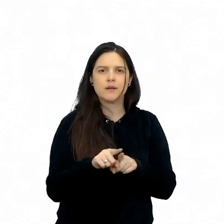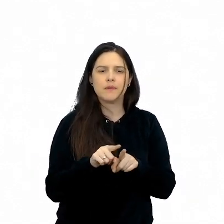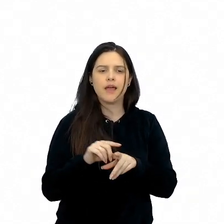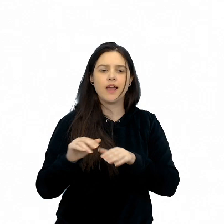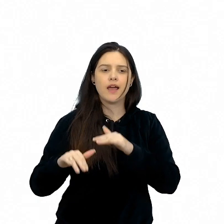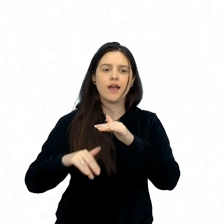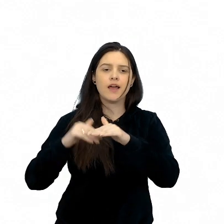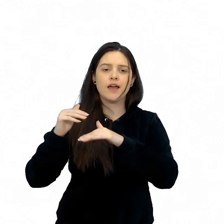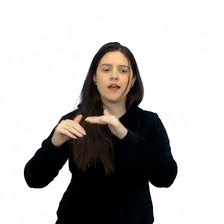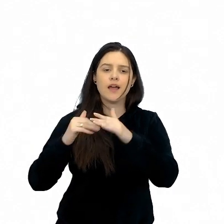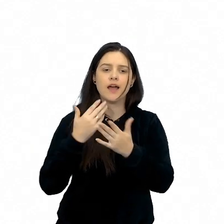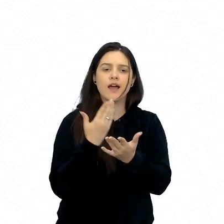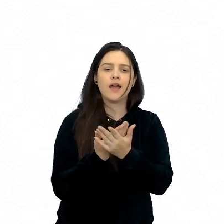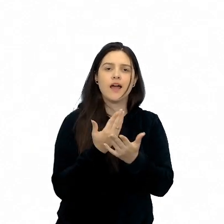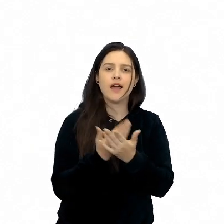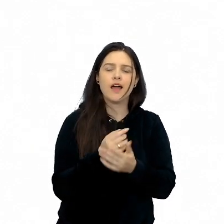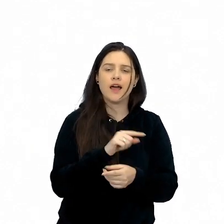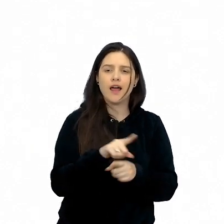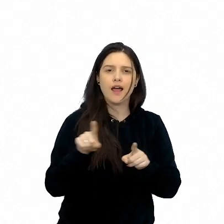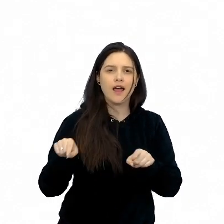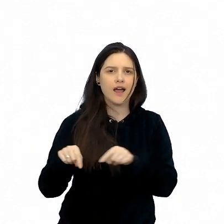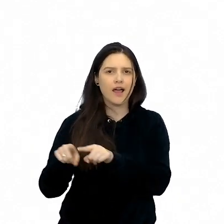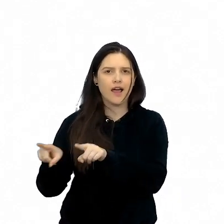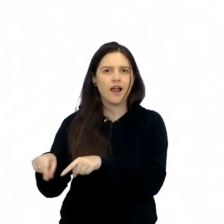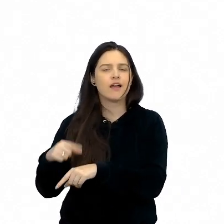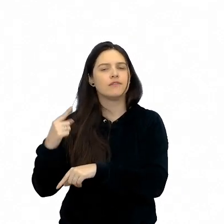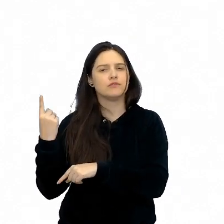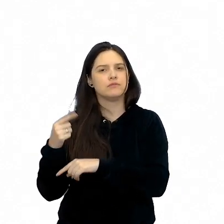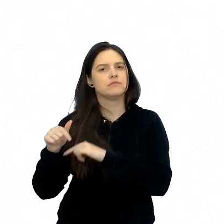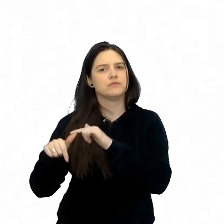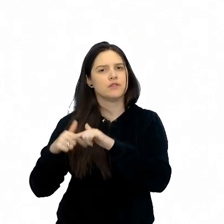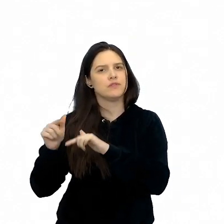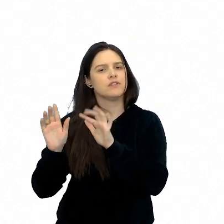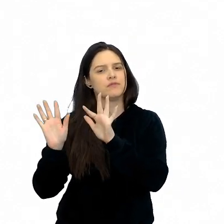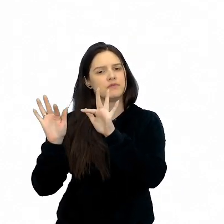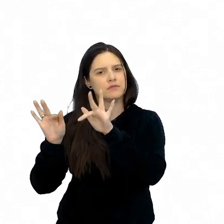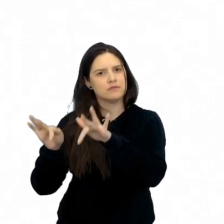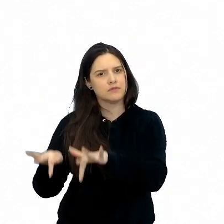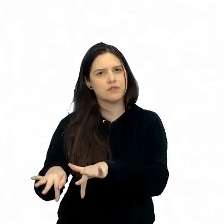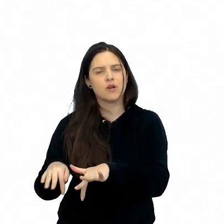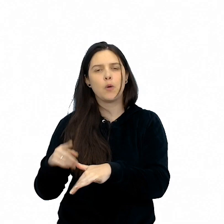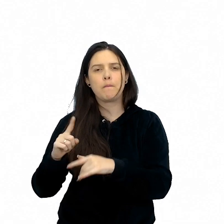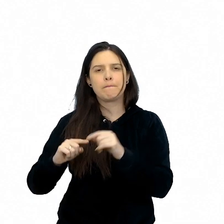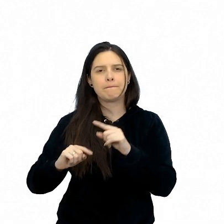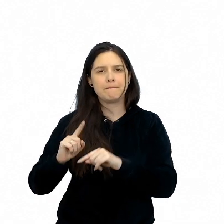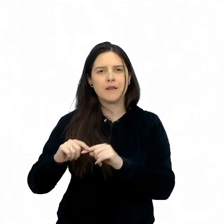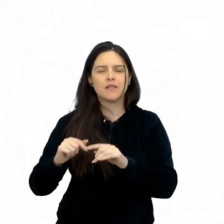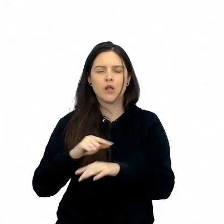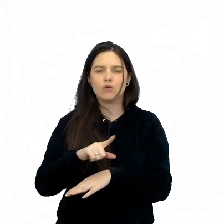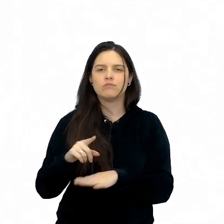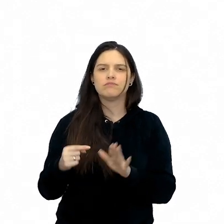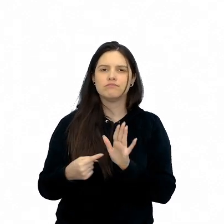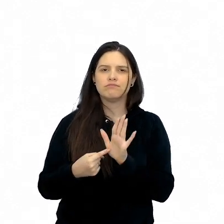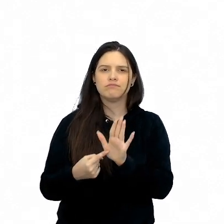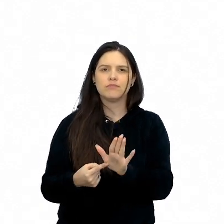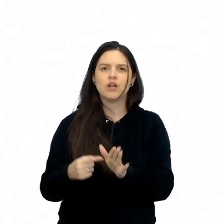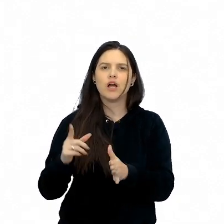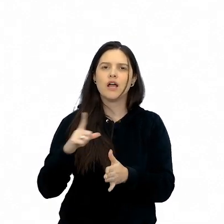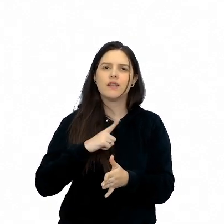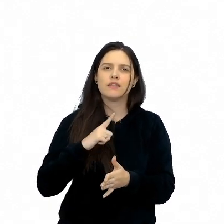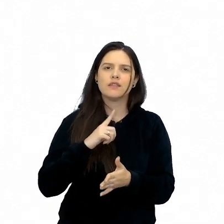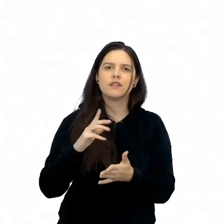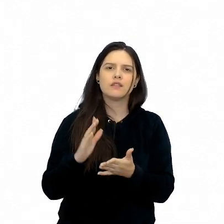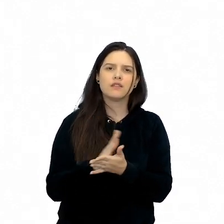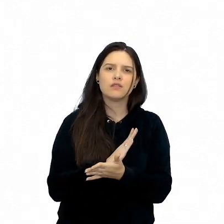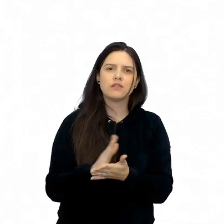desenvolvendo a aula, como que a gente vai trabalhar com essa aula e vamos trabalhar com finalizando. Para isso, no material Aprender Sempre, nós temos lá já